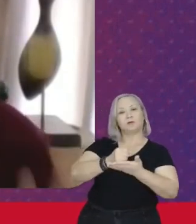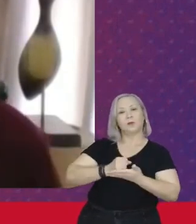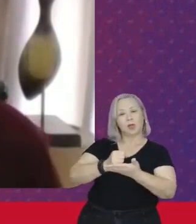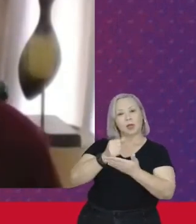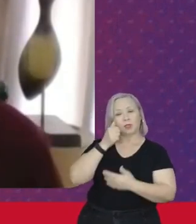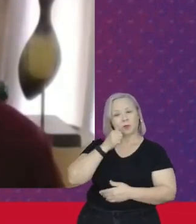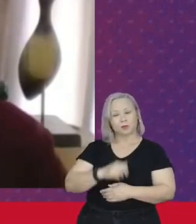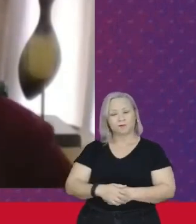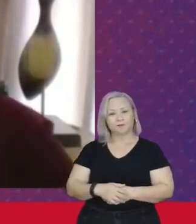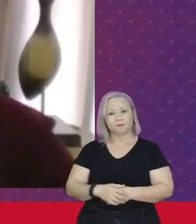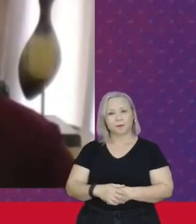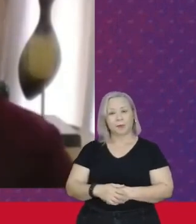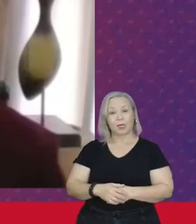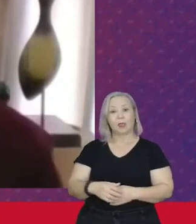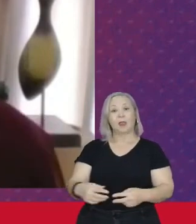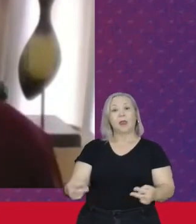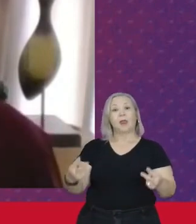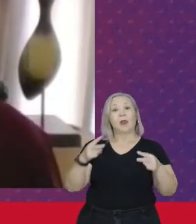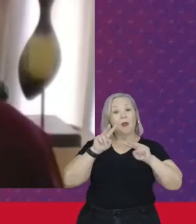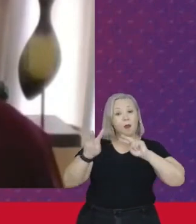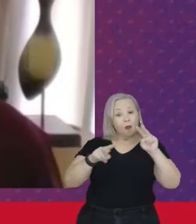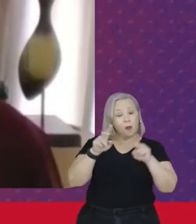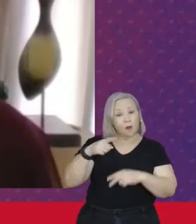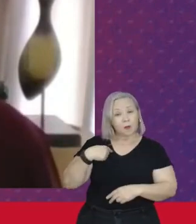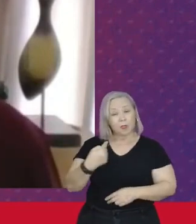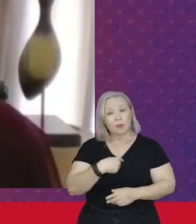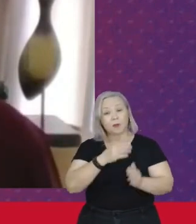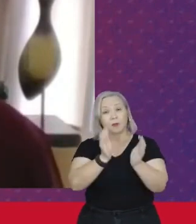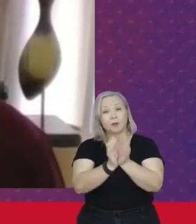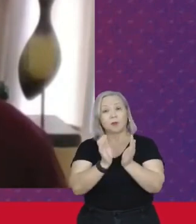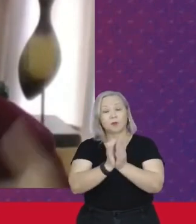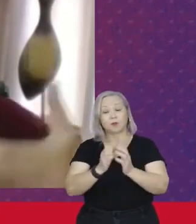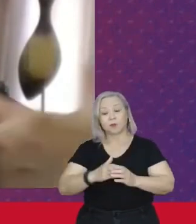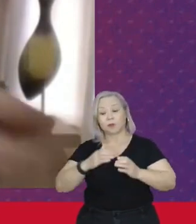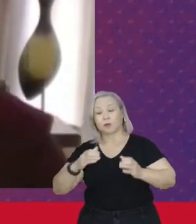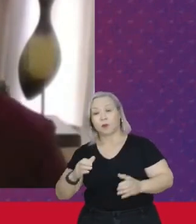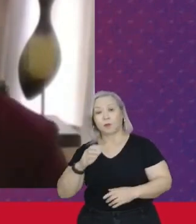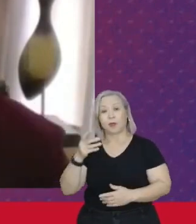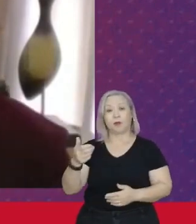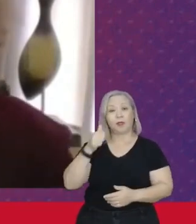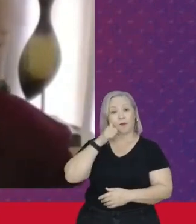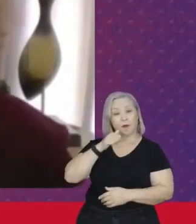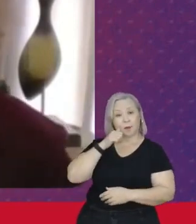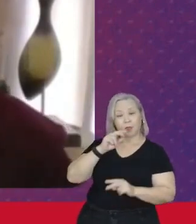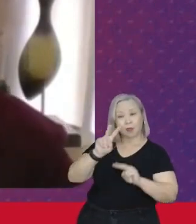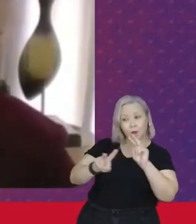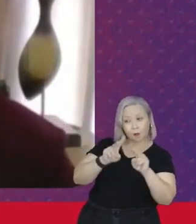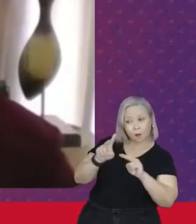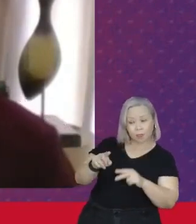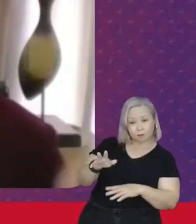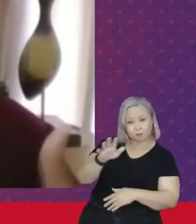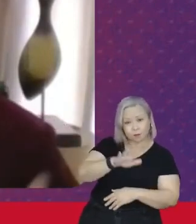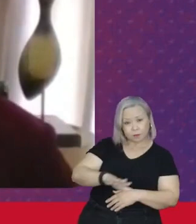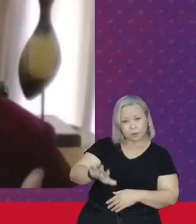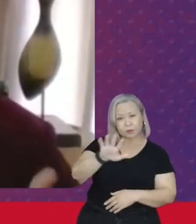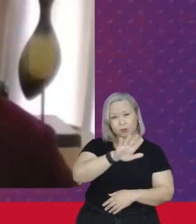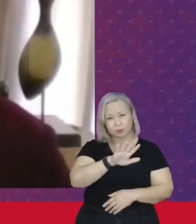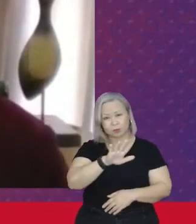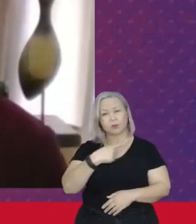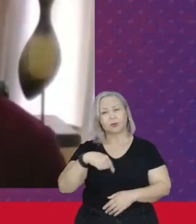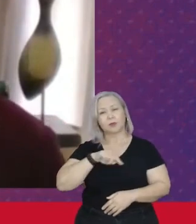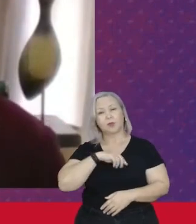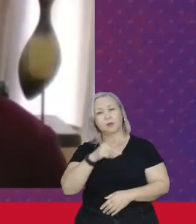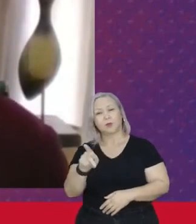Olhando para nós, que somos uma categoria majoritariamente feminina, e nós olhando para vocês, nós professoras,